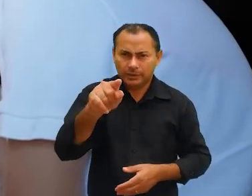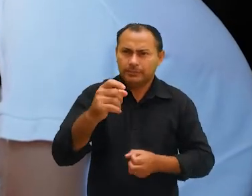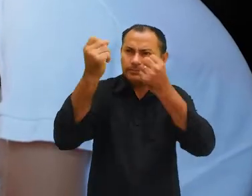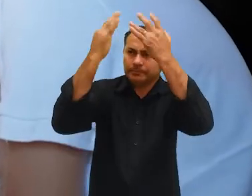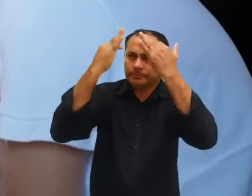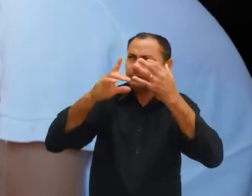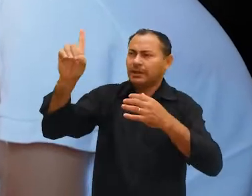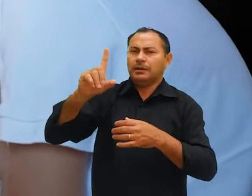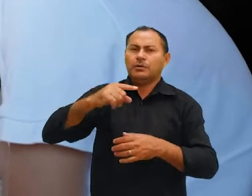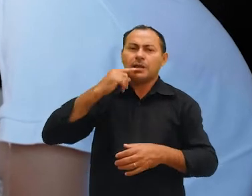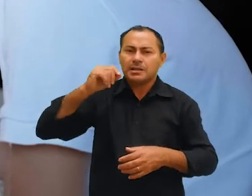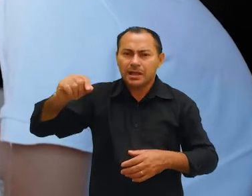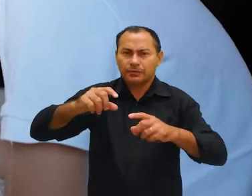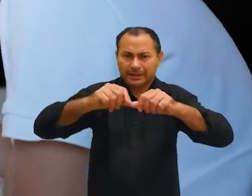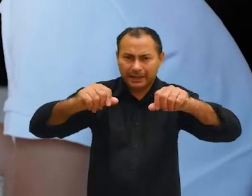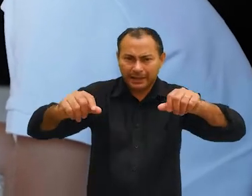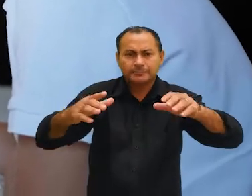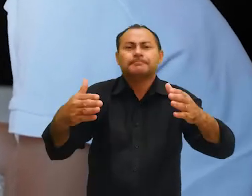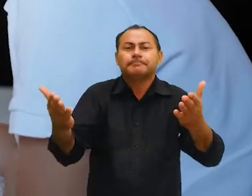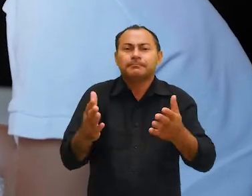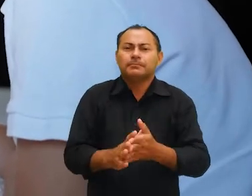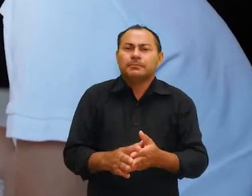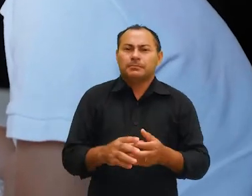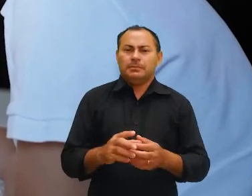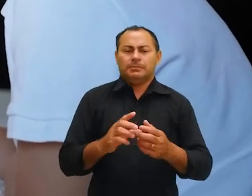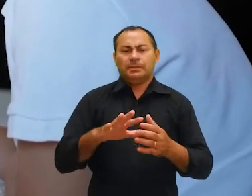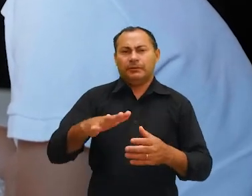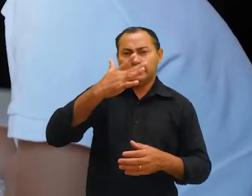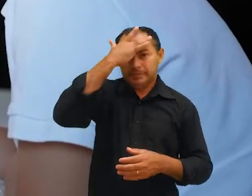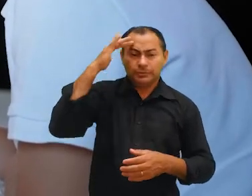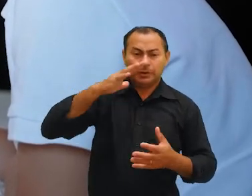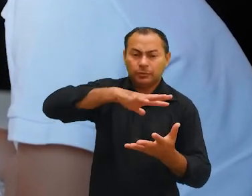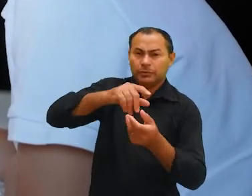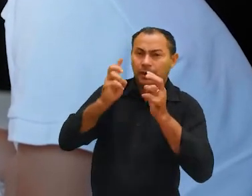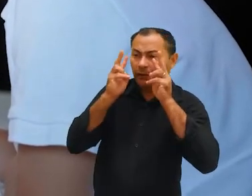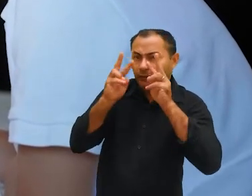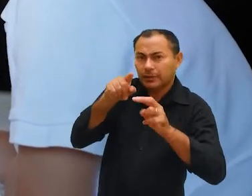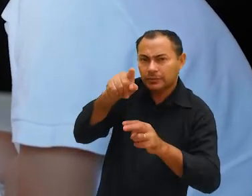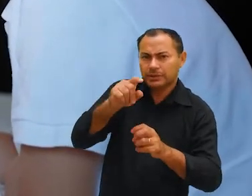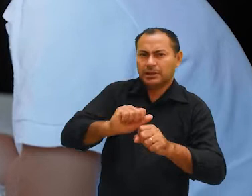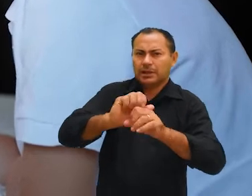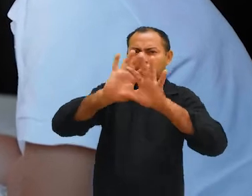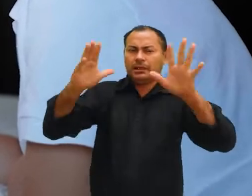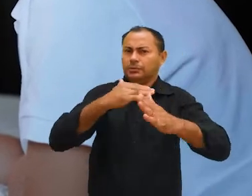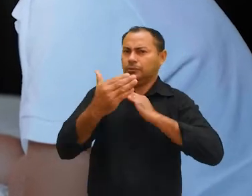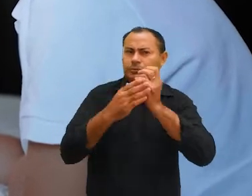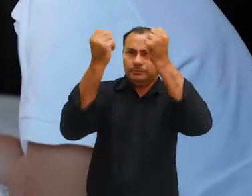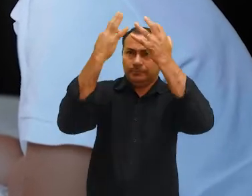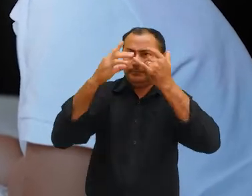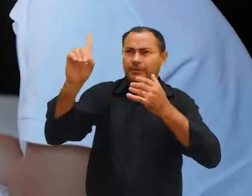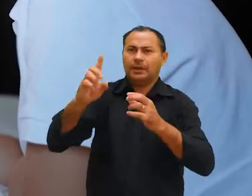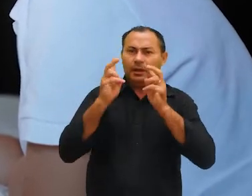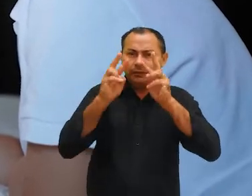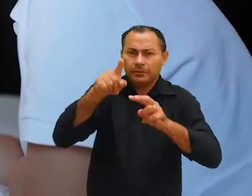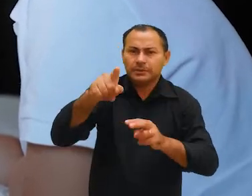você pela graça de Deus é o sal da terra então pode ser que as pessoas do mundo ao olharem para você Claro tudo